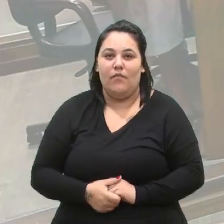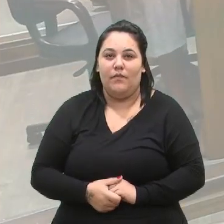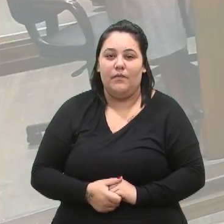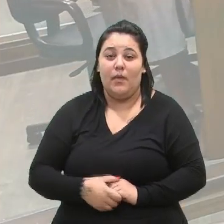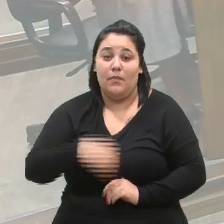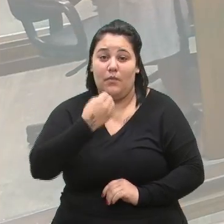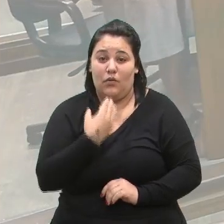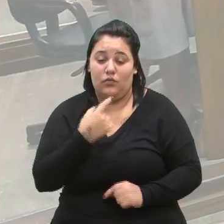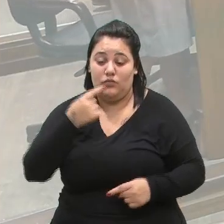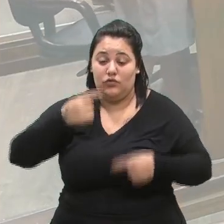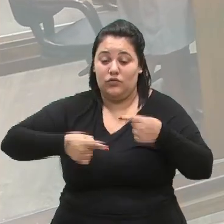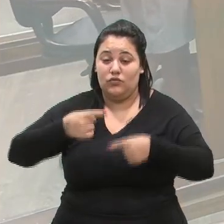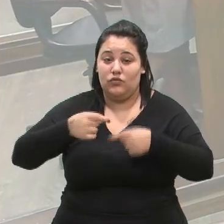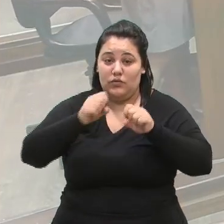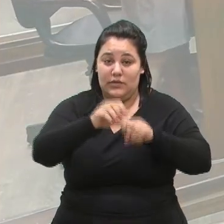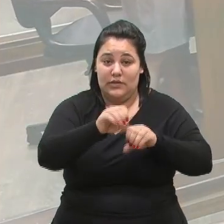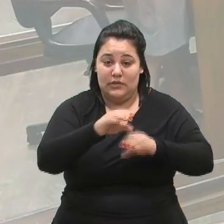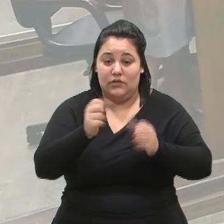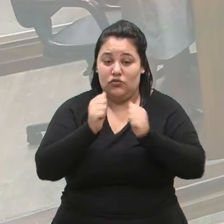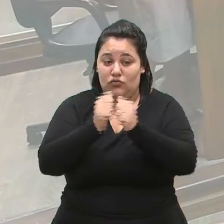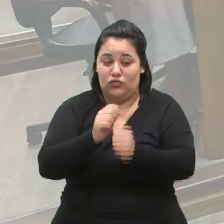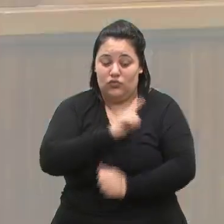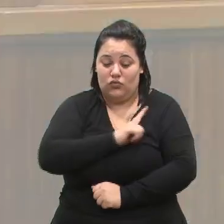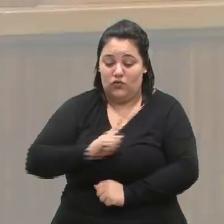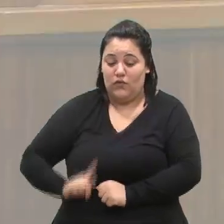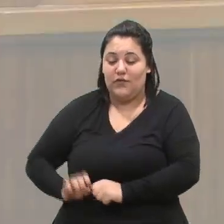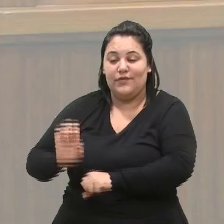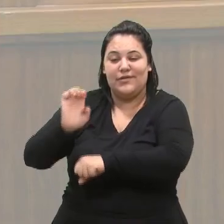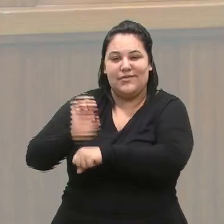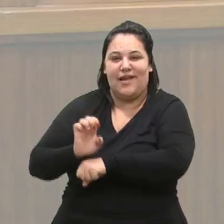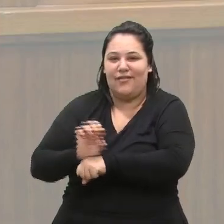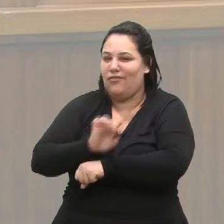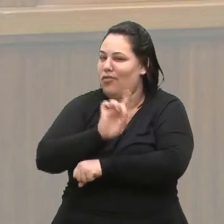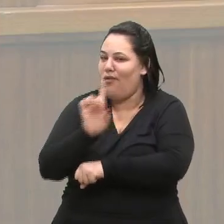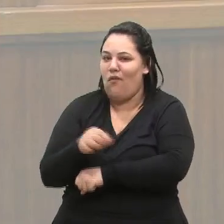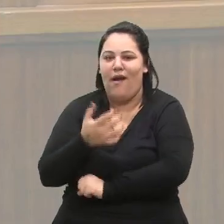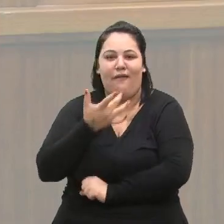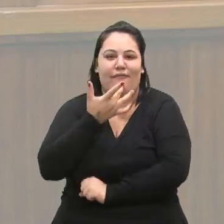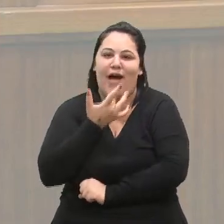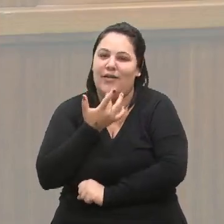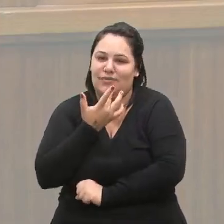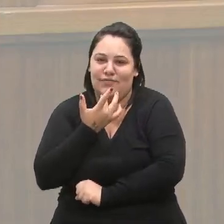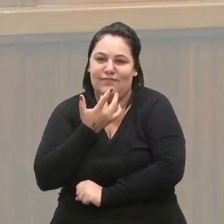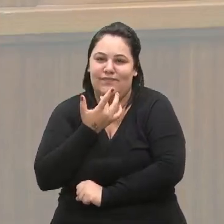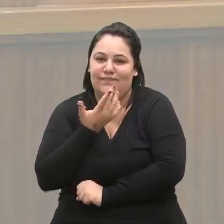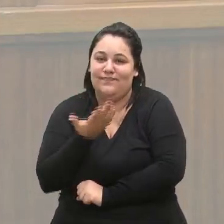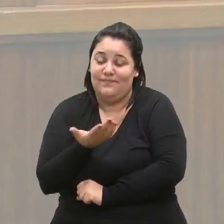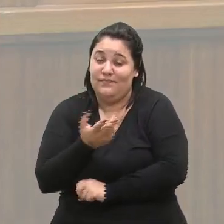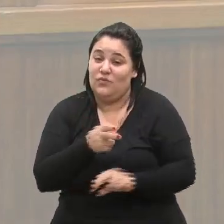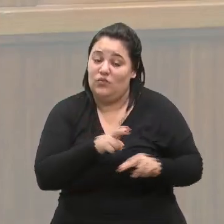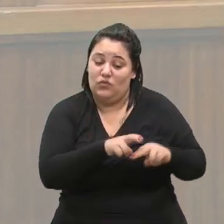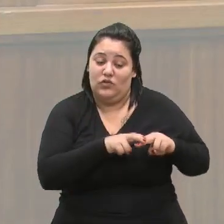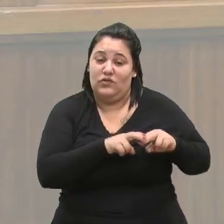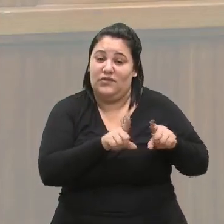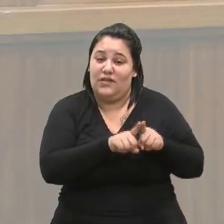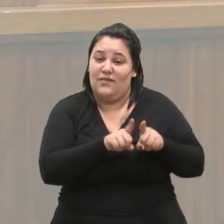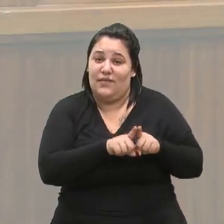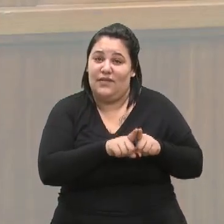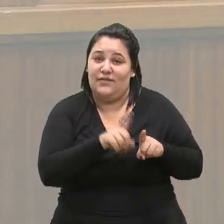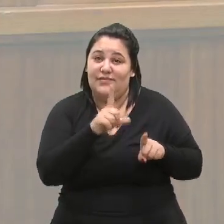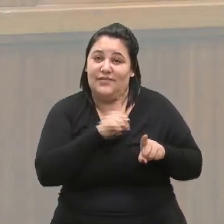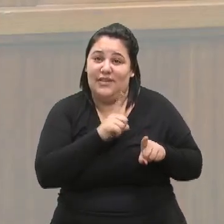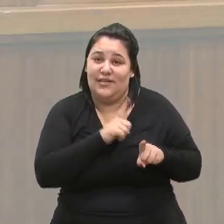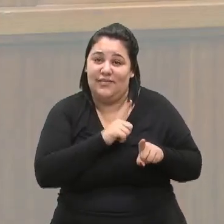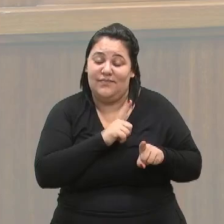debater educação com o governo do estado não tem sido uma tarefa fácil, né? Inclusive, tem sido uma tarefa de